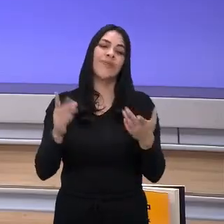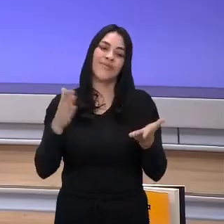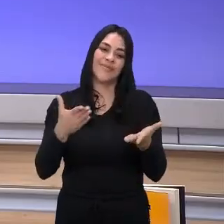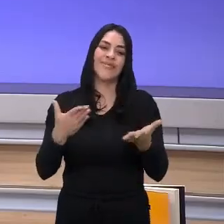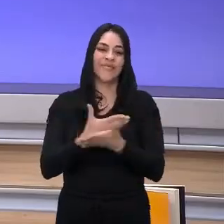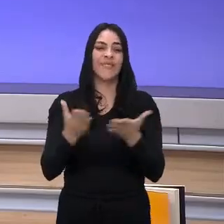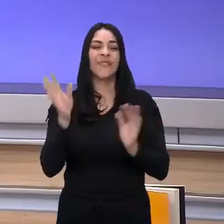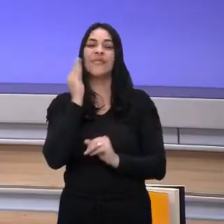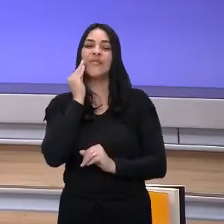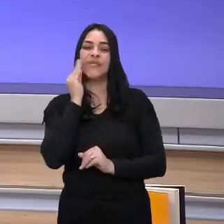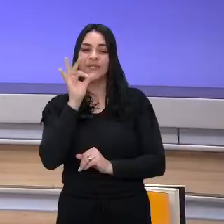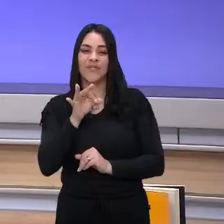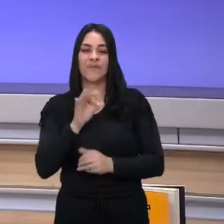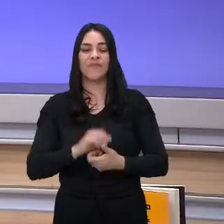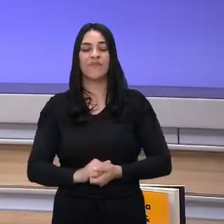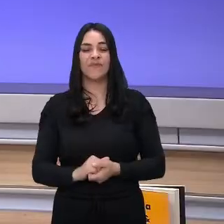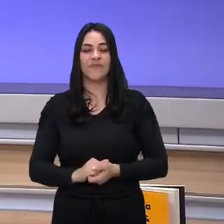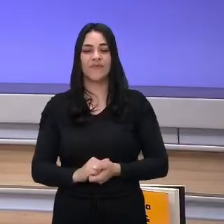nós tentamos.